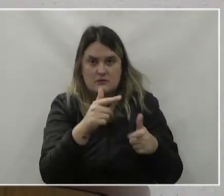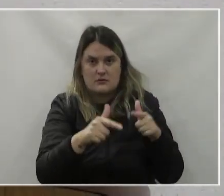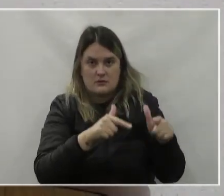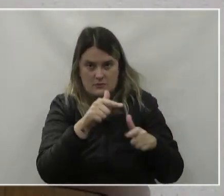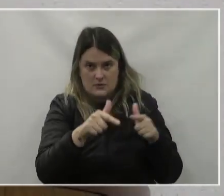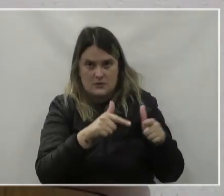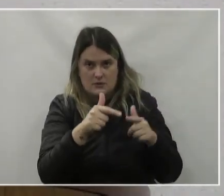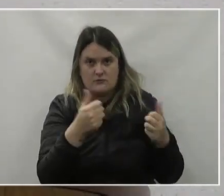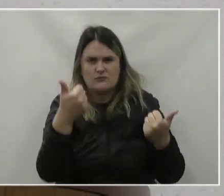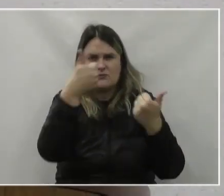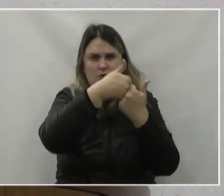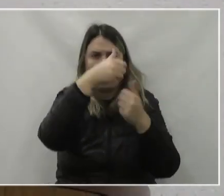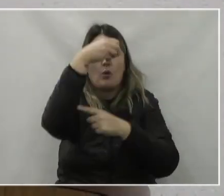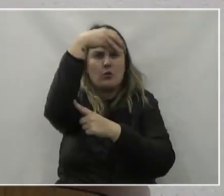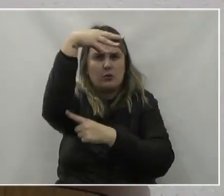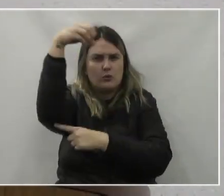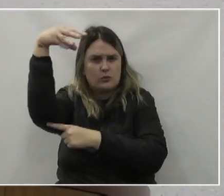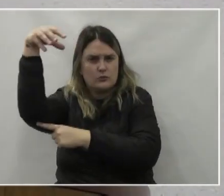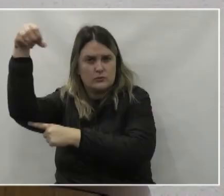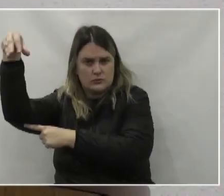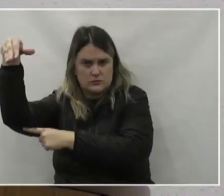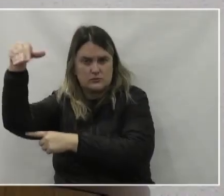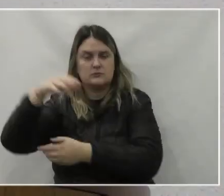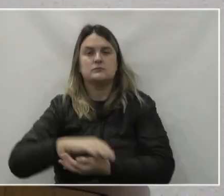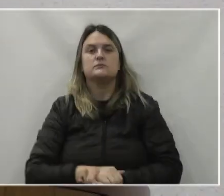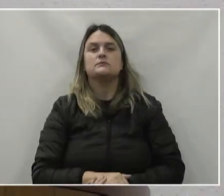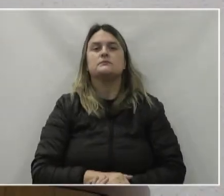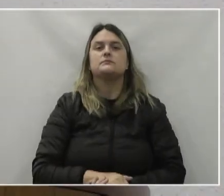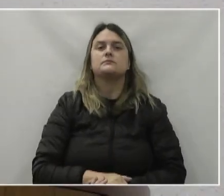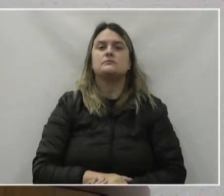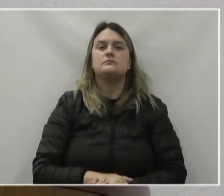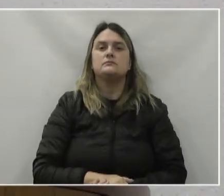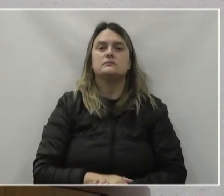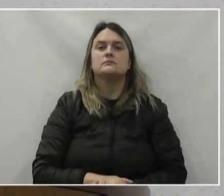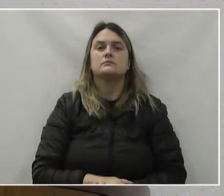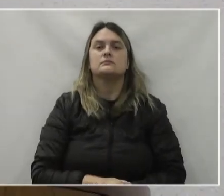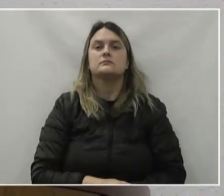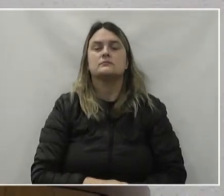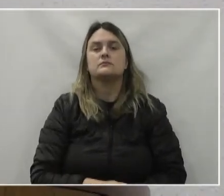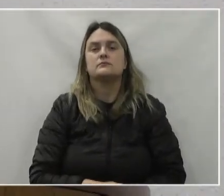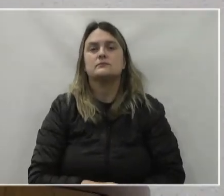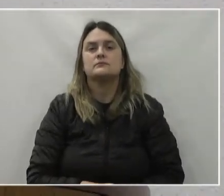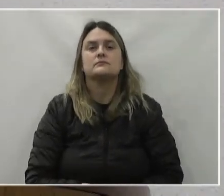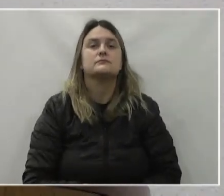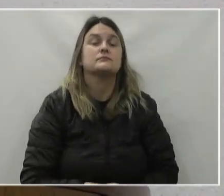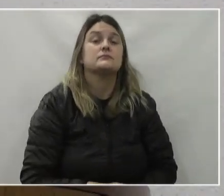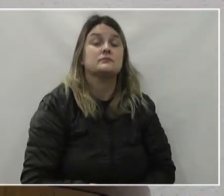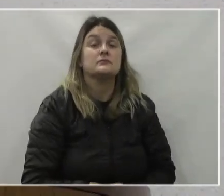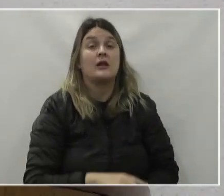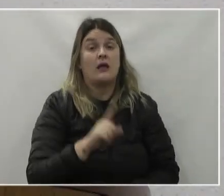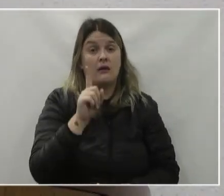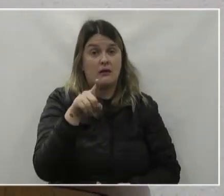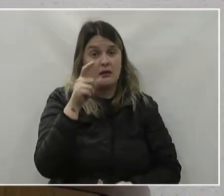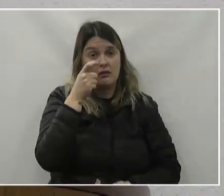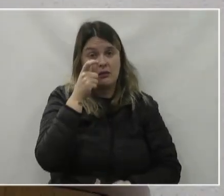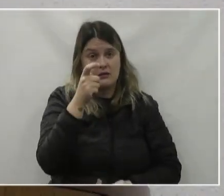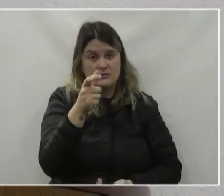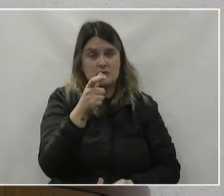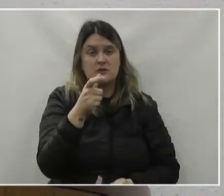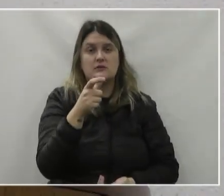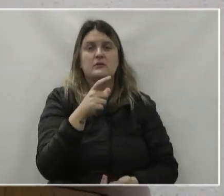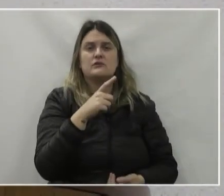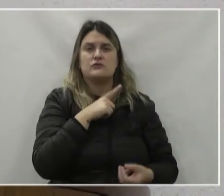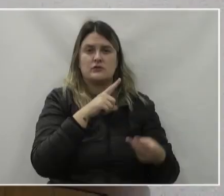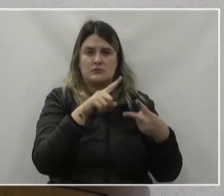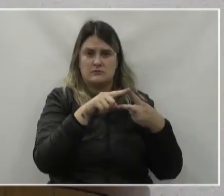de substituição do nosso parque de iluminação pública, né? Até é interessante que duas